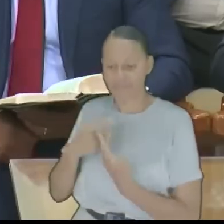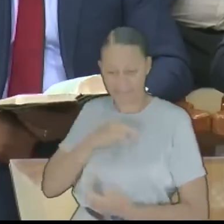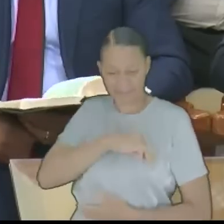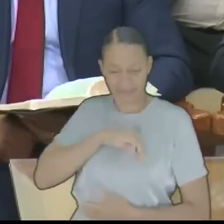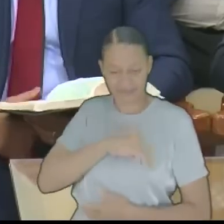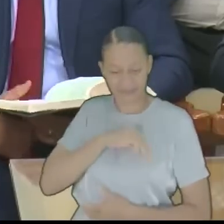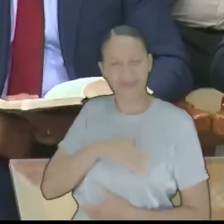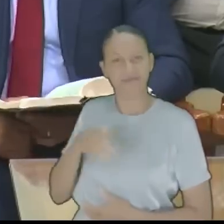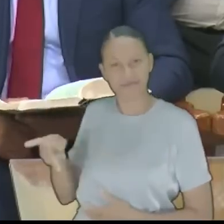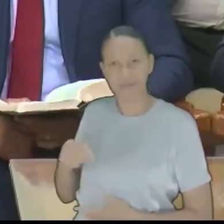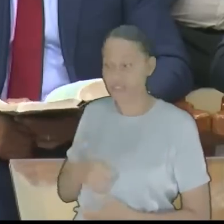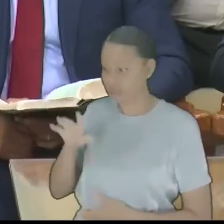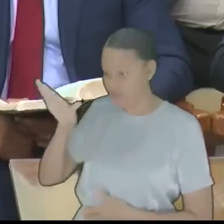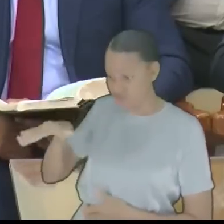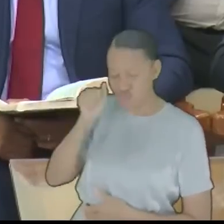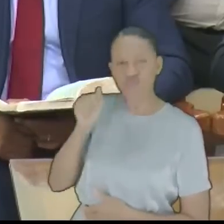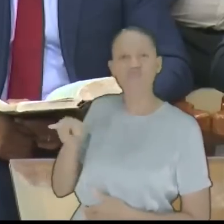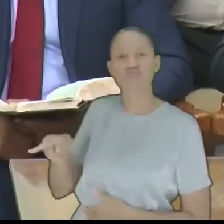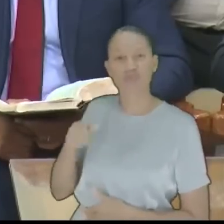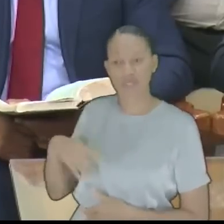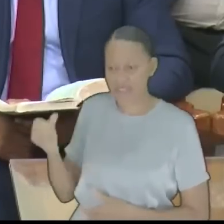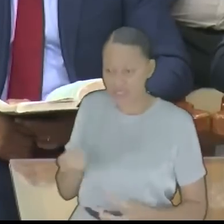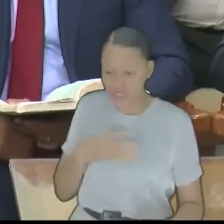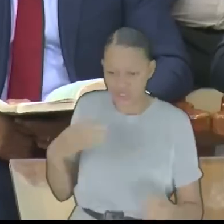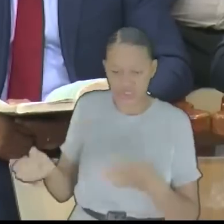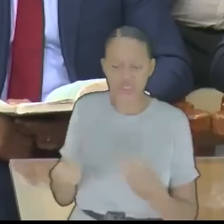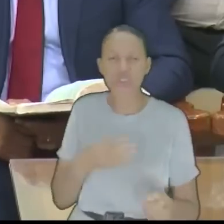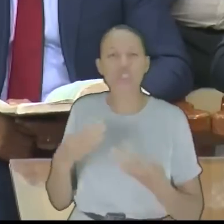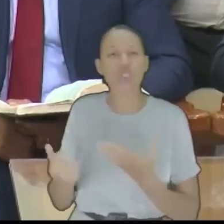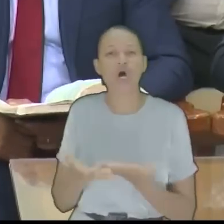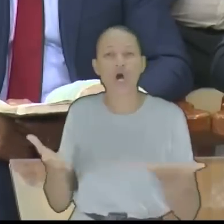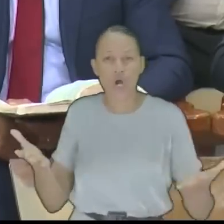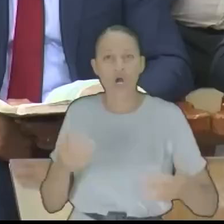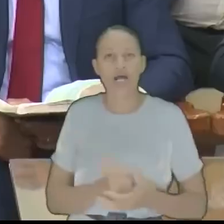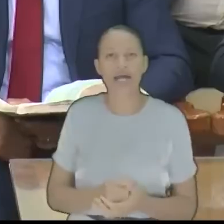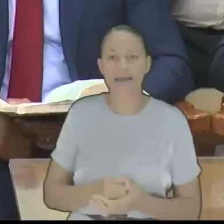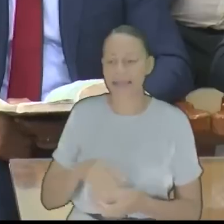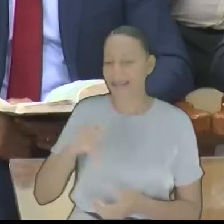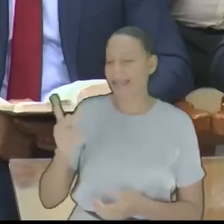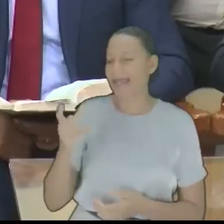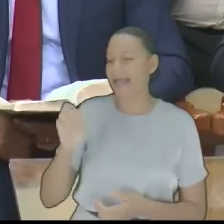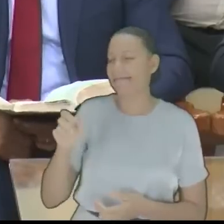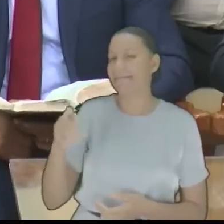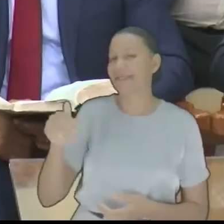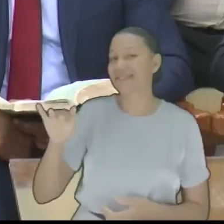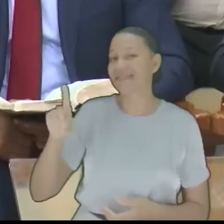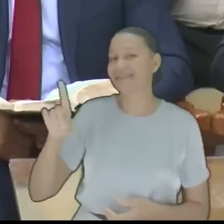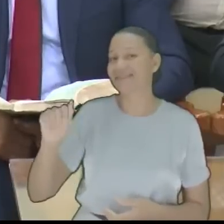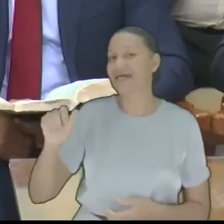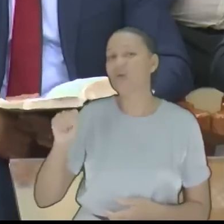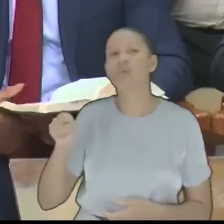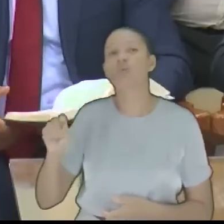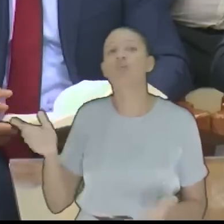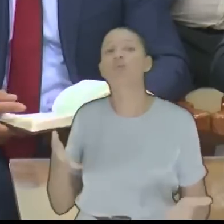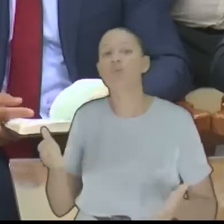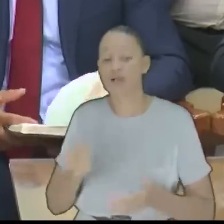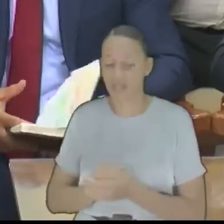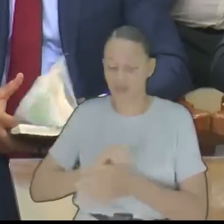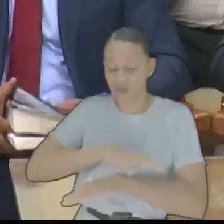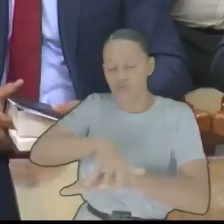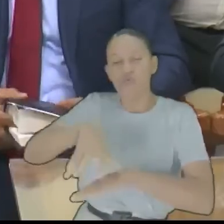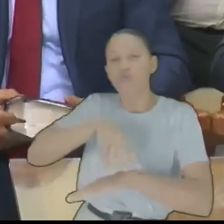missão, e Deus chamou ele para as Novas Hébridas. As Novas Hébridas, irmãos amados, hoje são uma